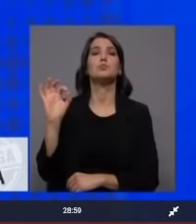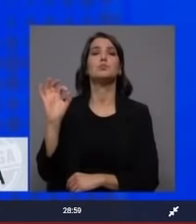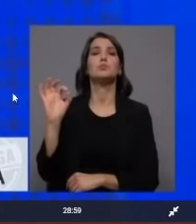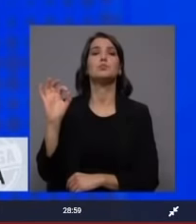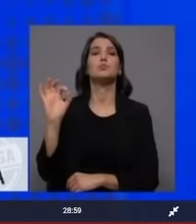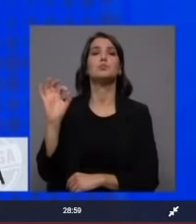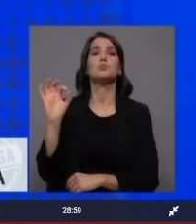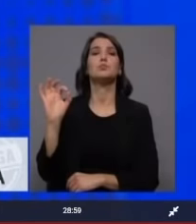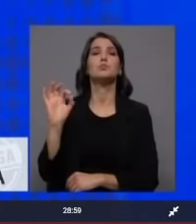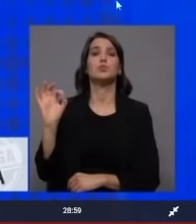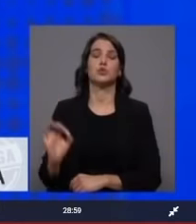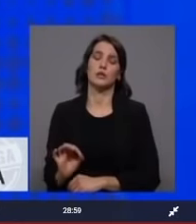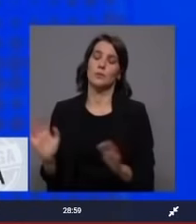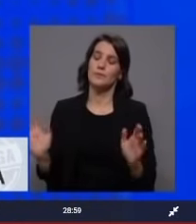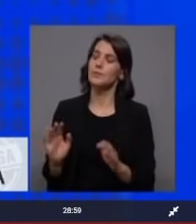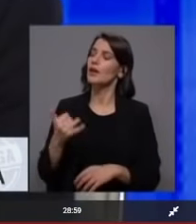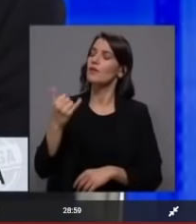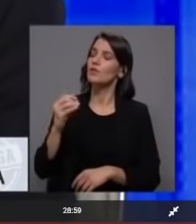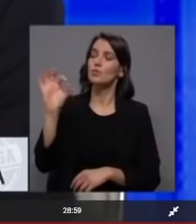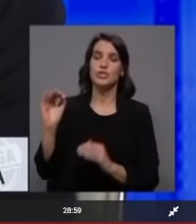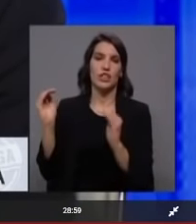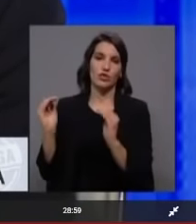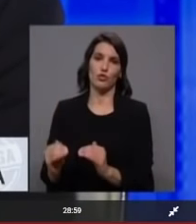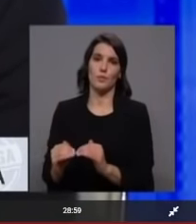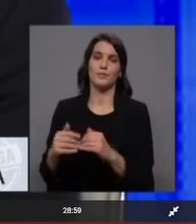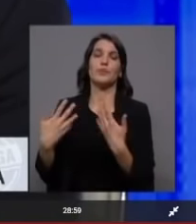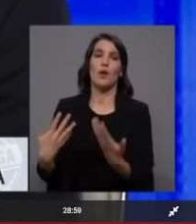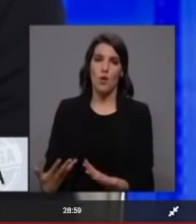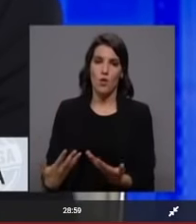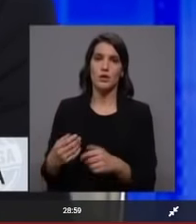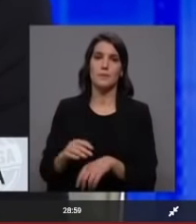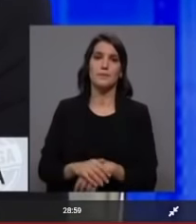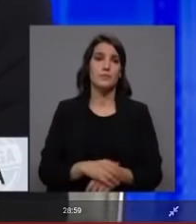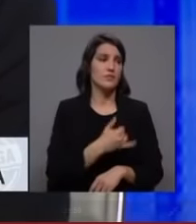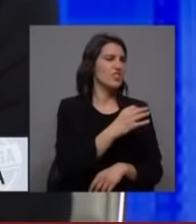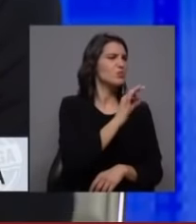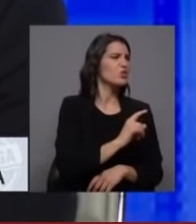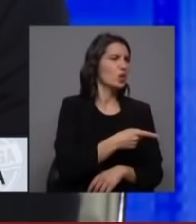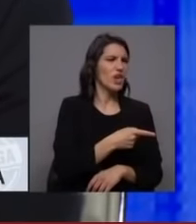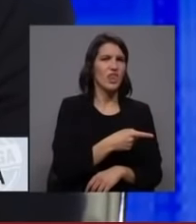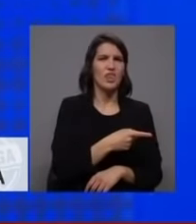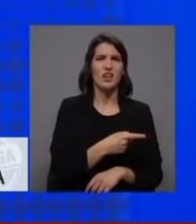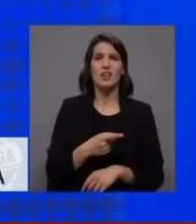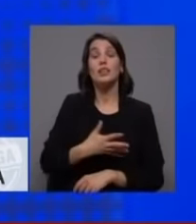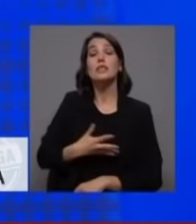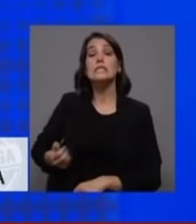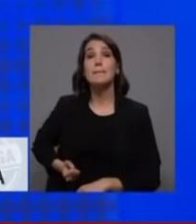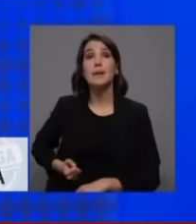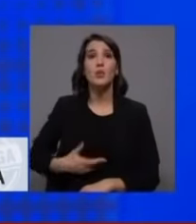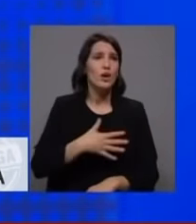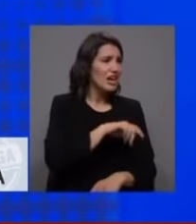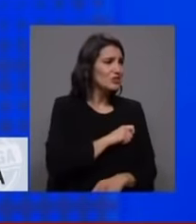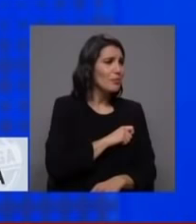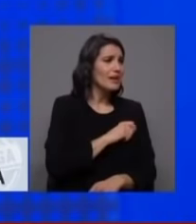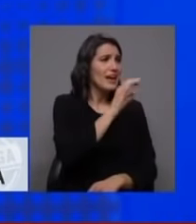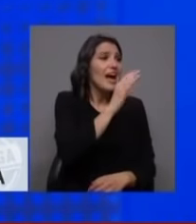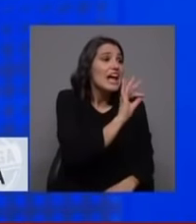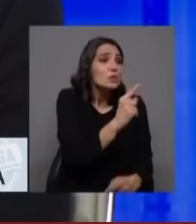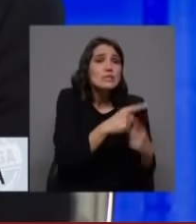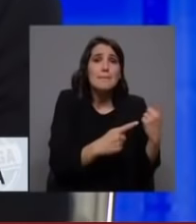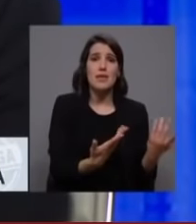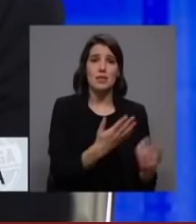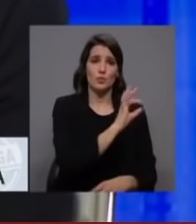minutos desta merda eu vi agora o que tem dentro eu já disse na Espanha direito seu